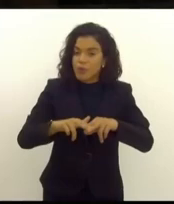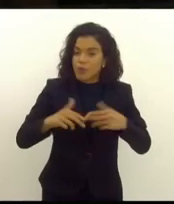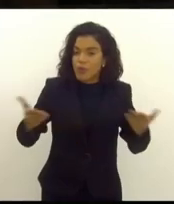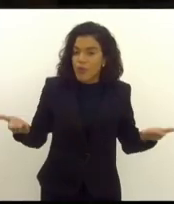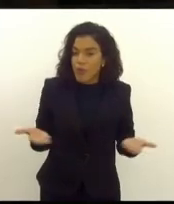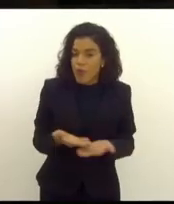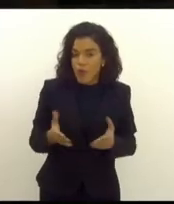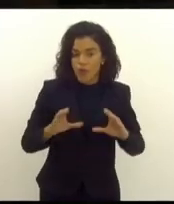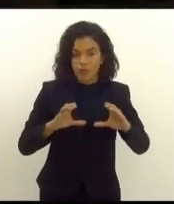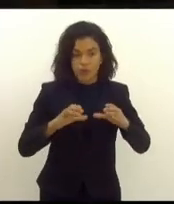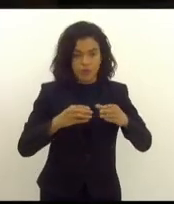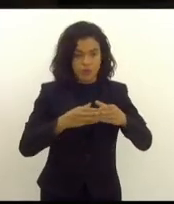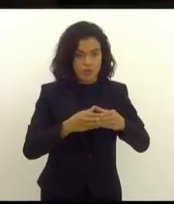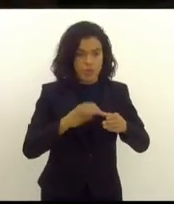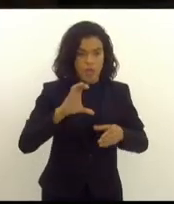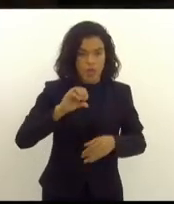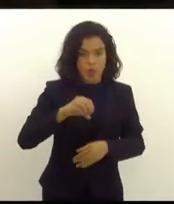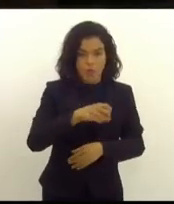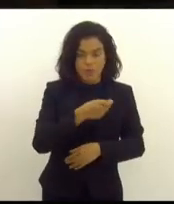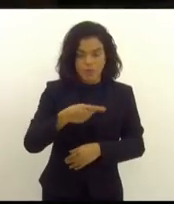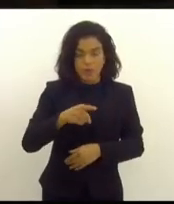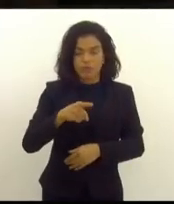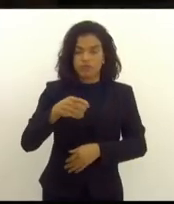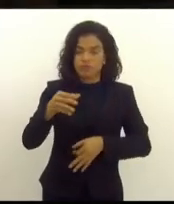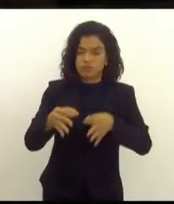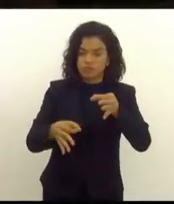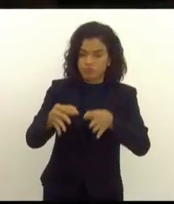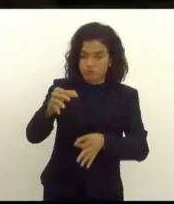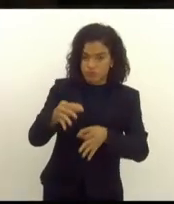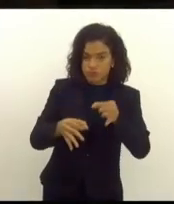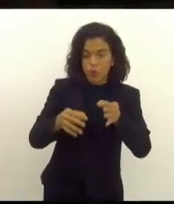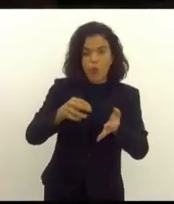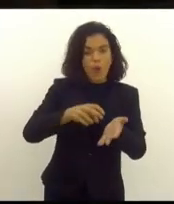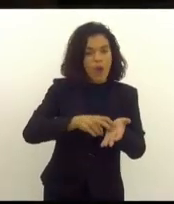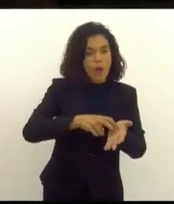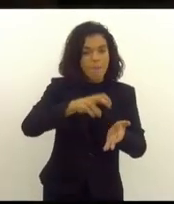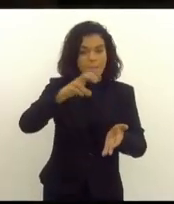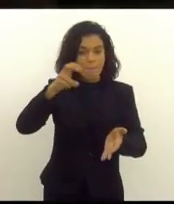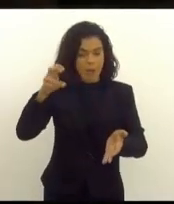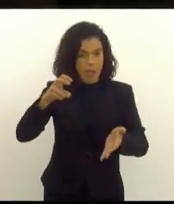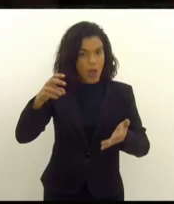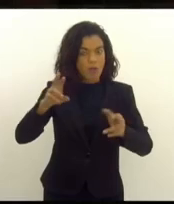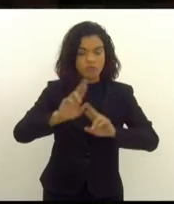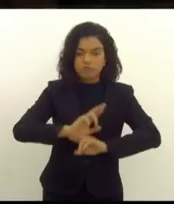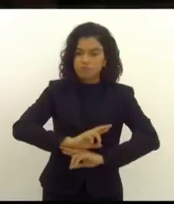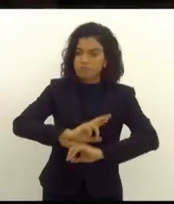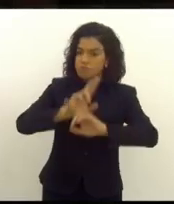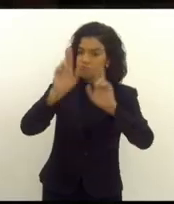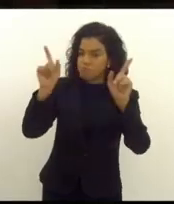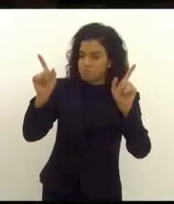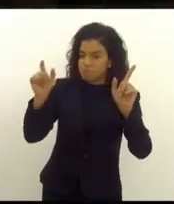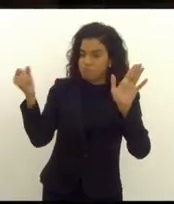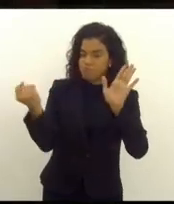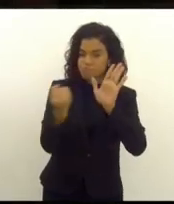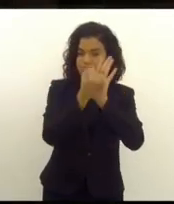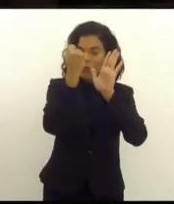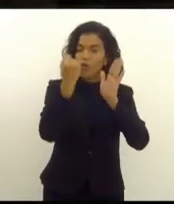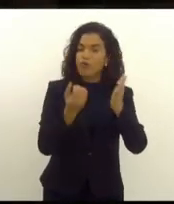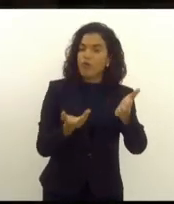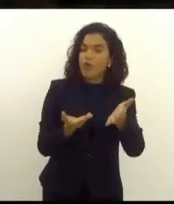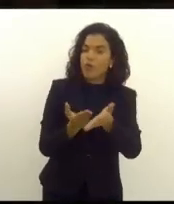na comissão de constituição e justiça numa manhã Épica foi